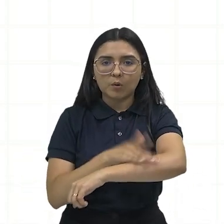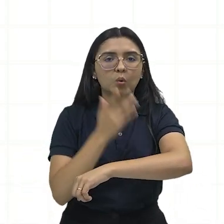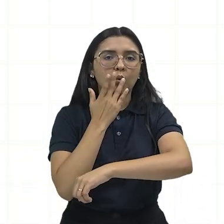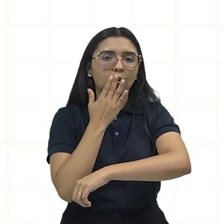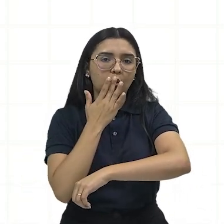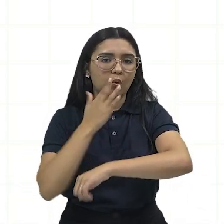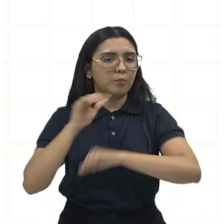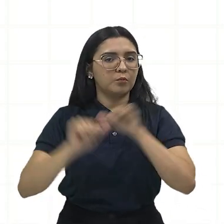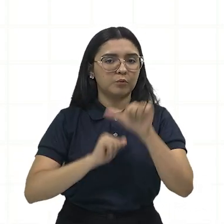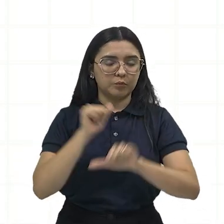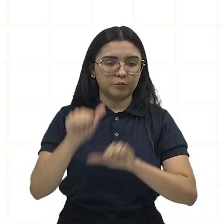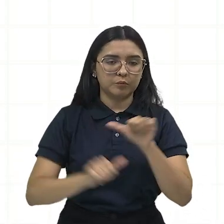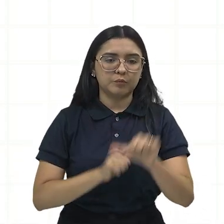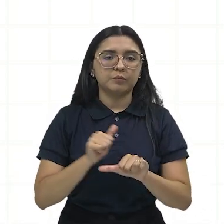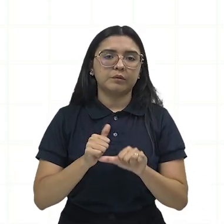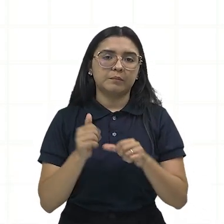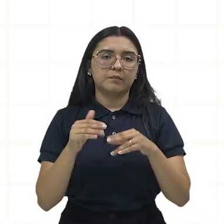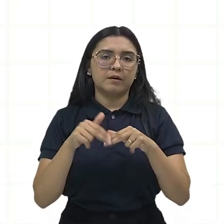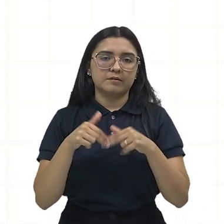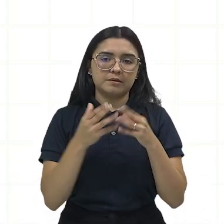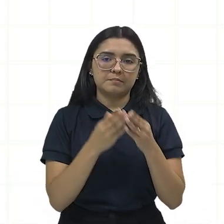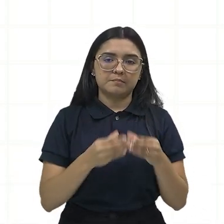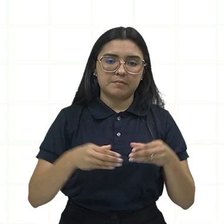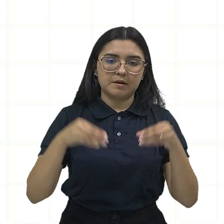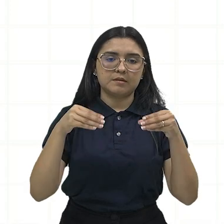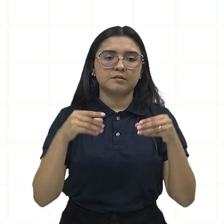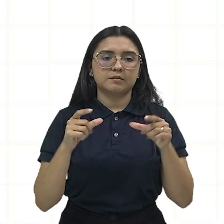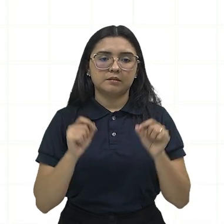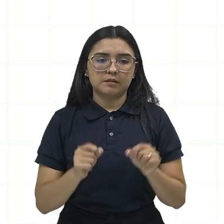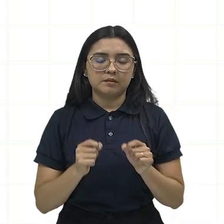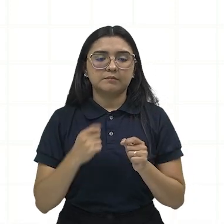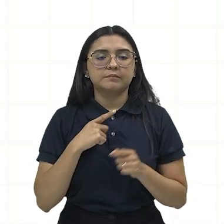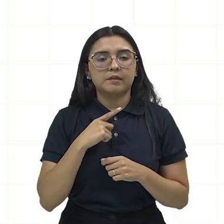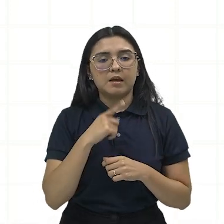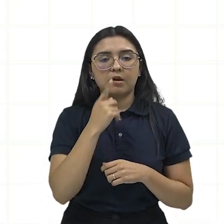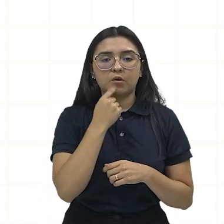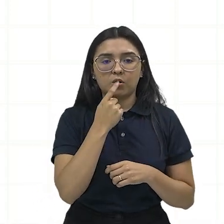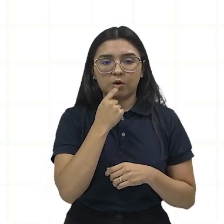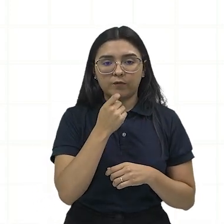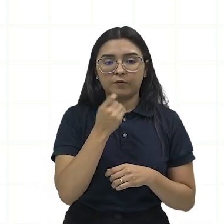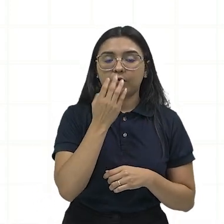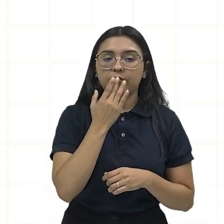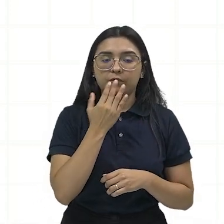as hemácias que dão a cor vermelha ao nosso sangue, certo?